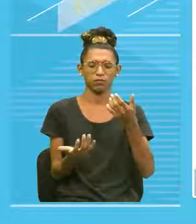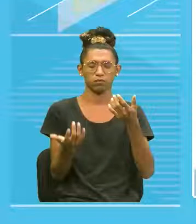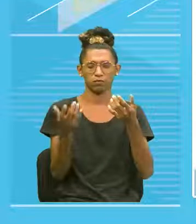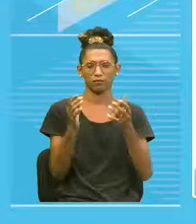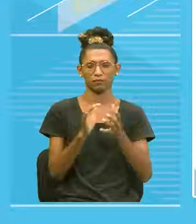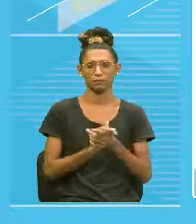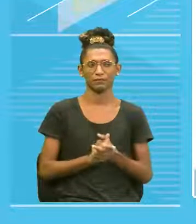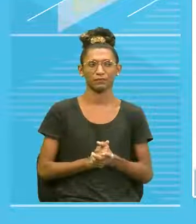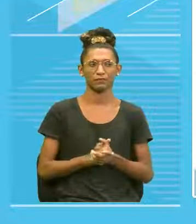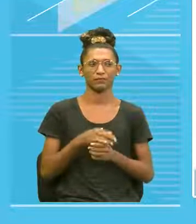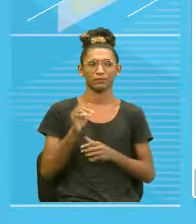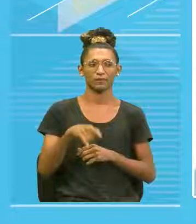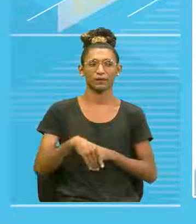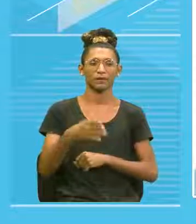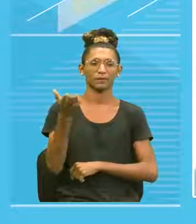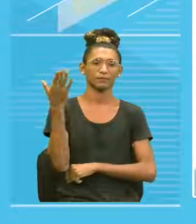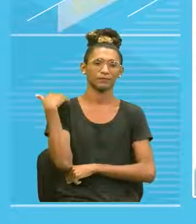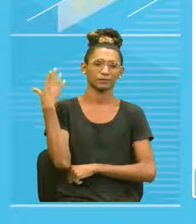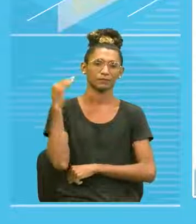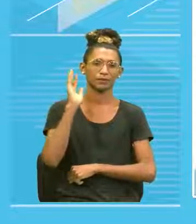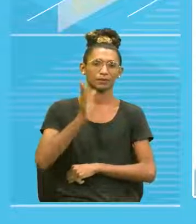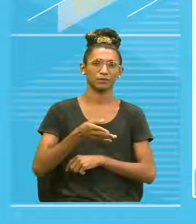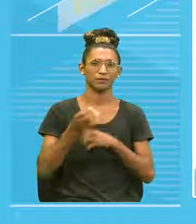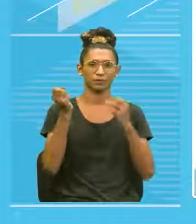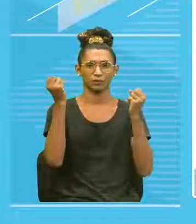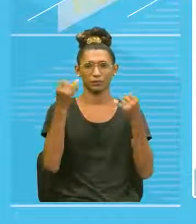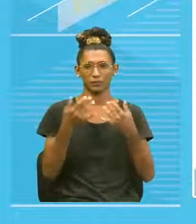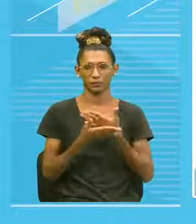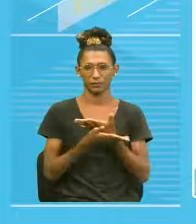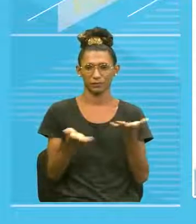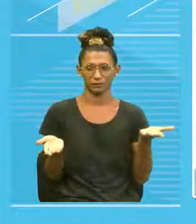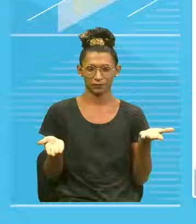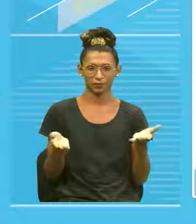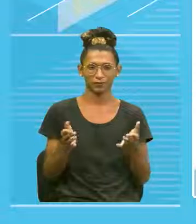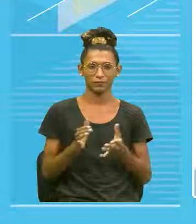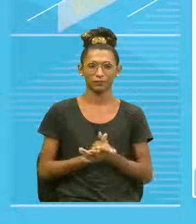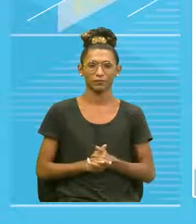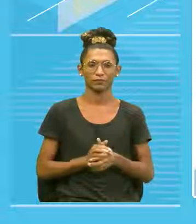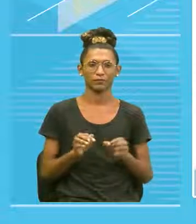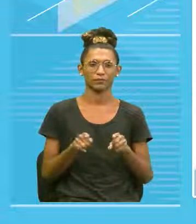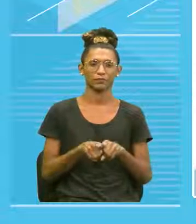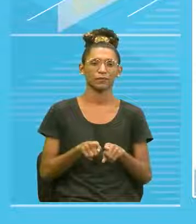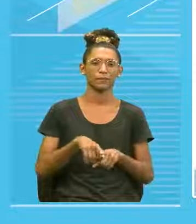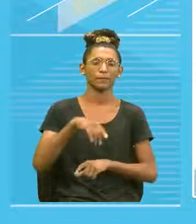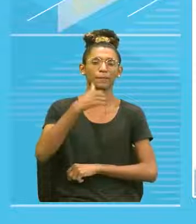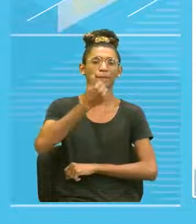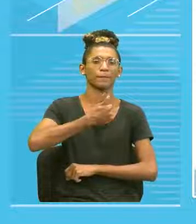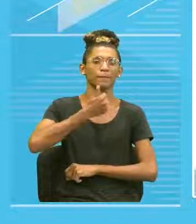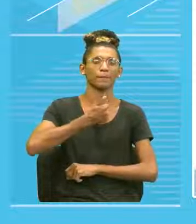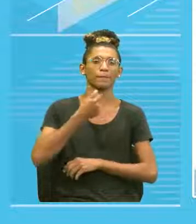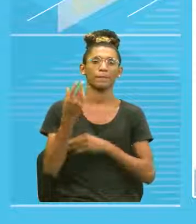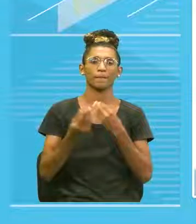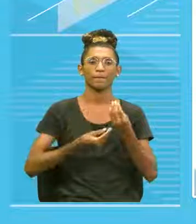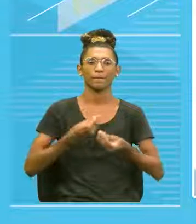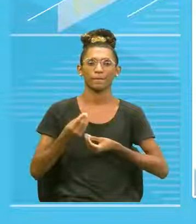e esse antigo já falei para você o homem nos primórdios